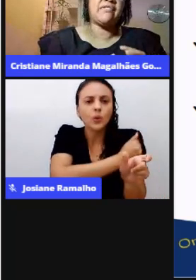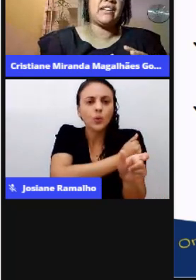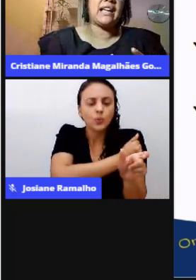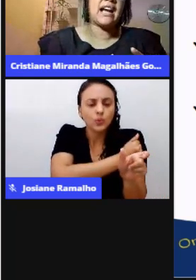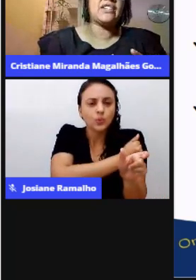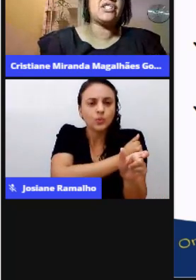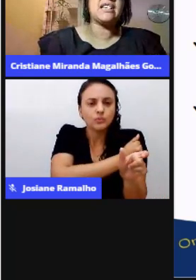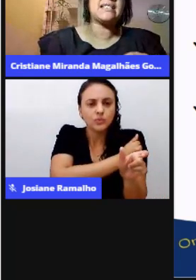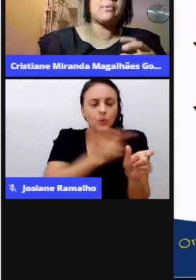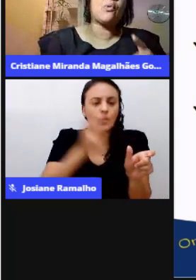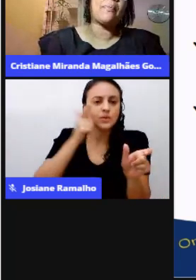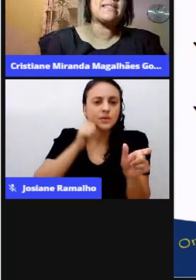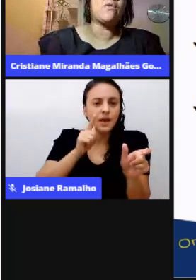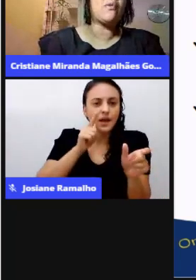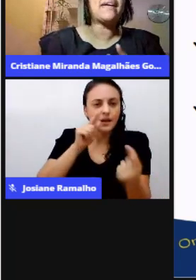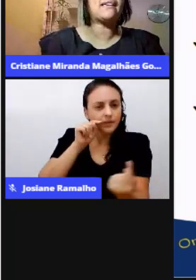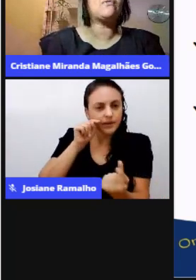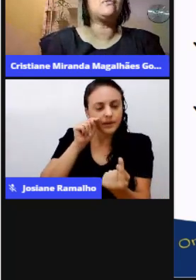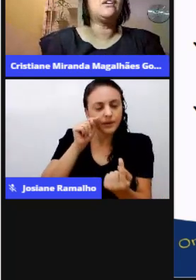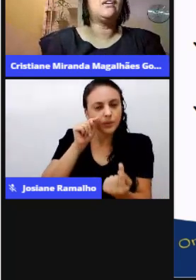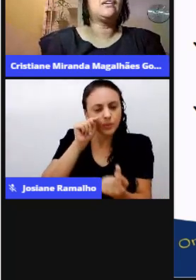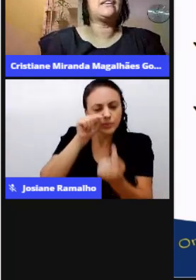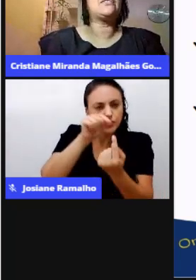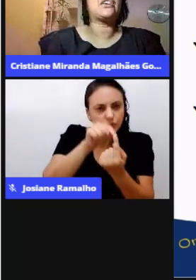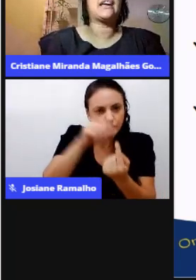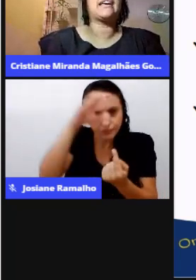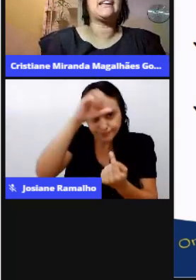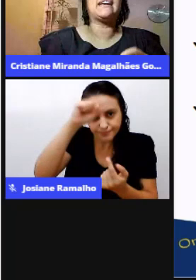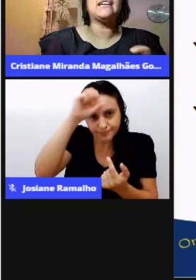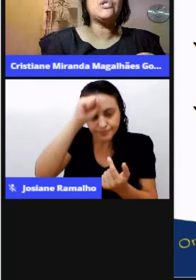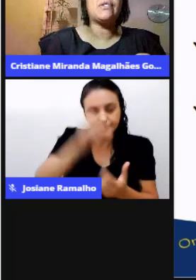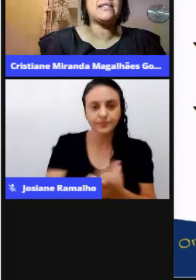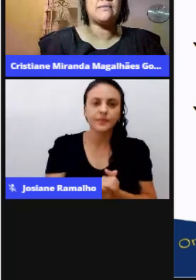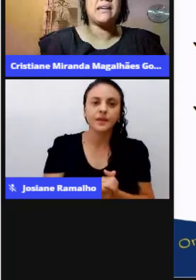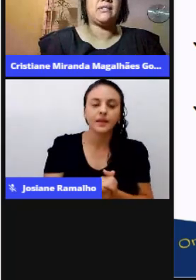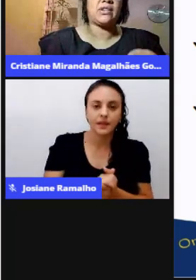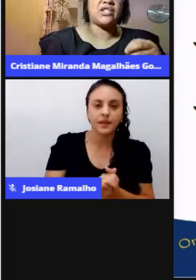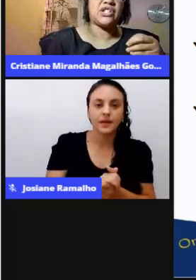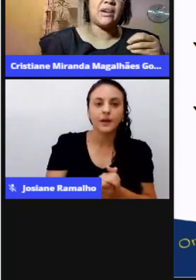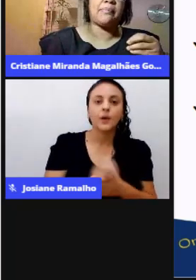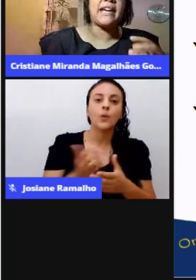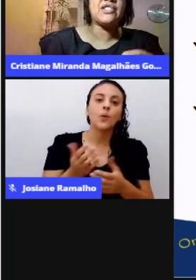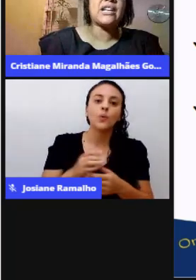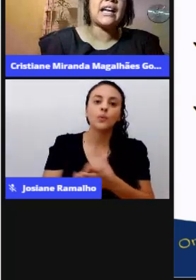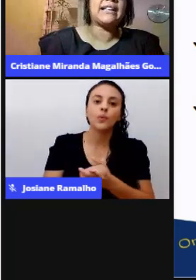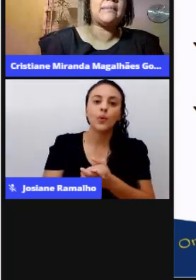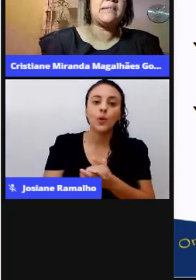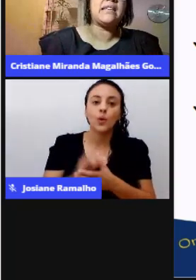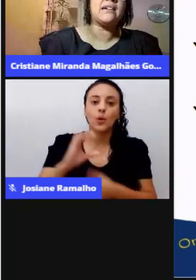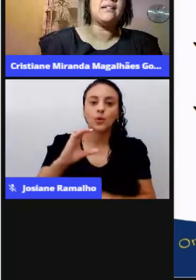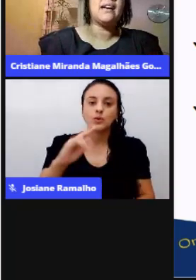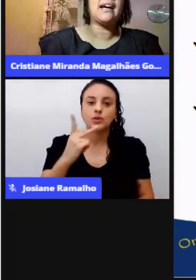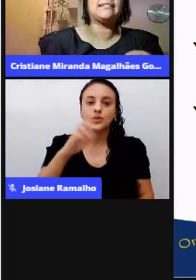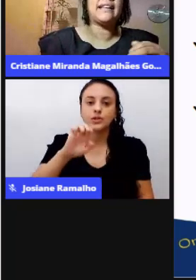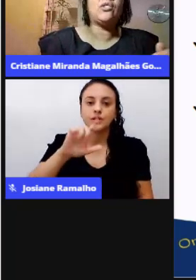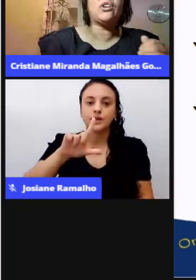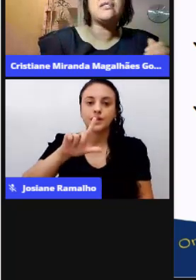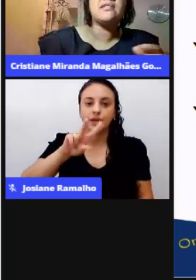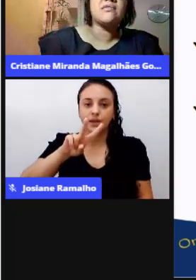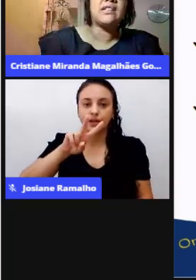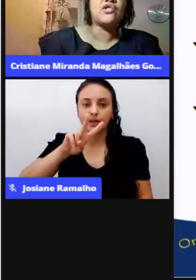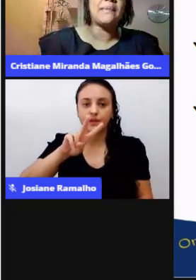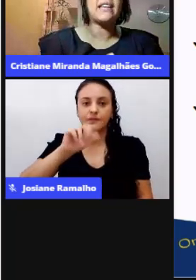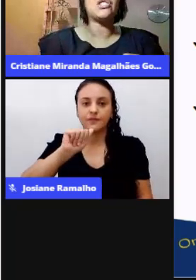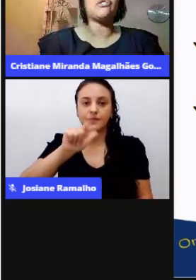Yves Chevalard tinha essa preocupação. Como é que chega aquele grande conhecimento que a gente aprende na academia até o